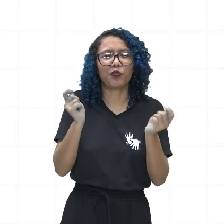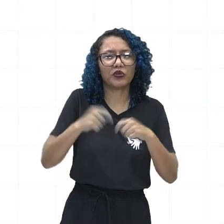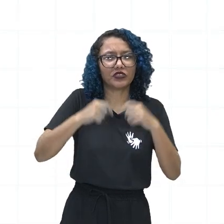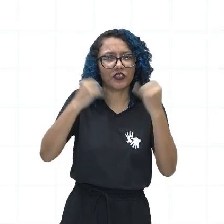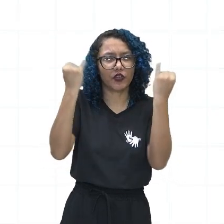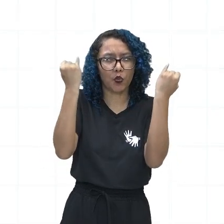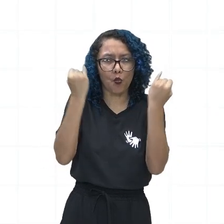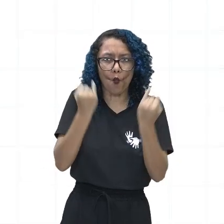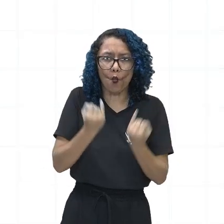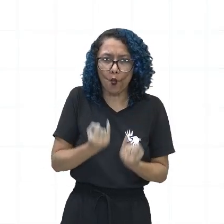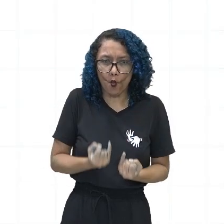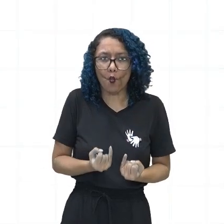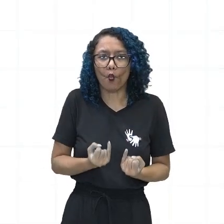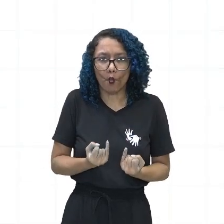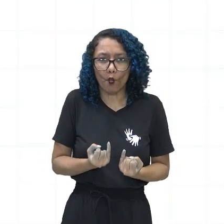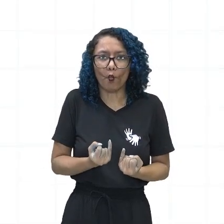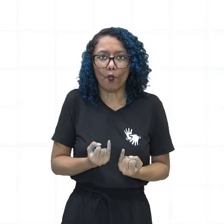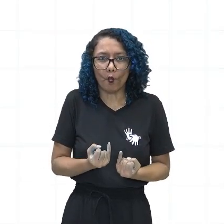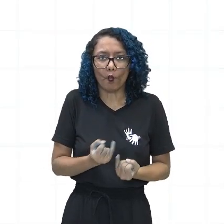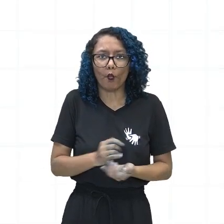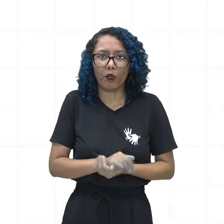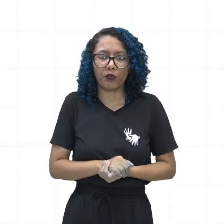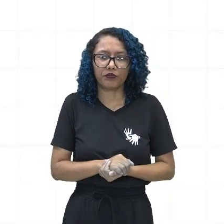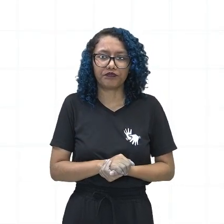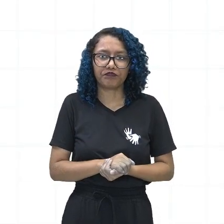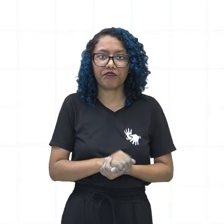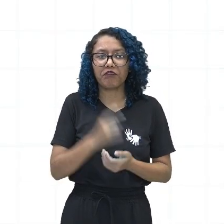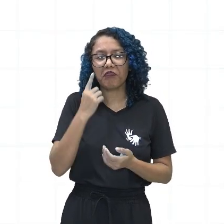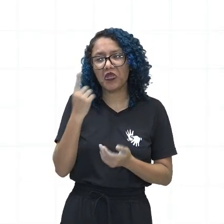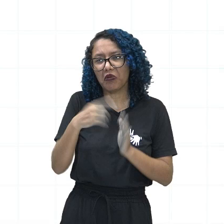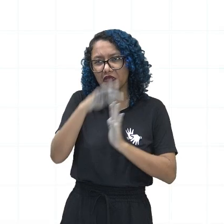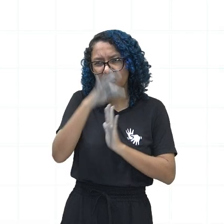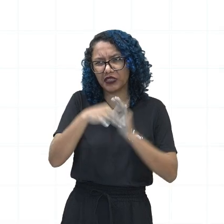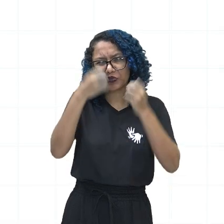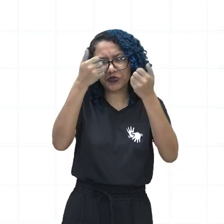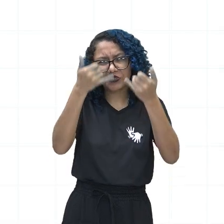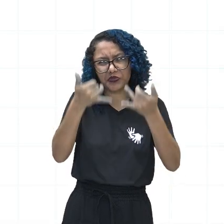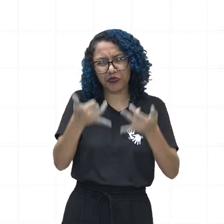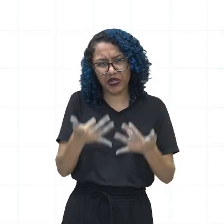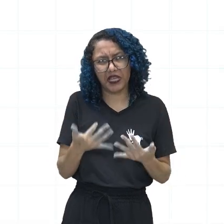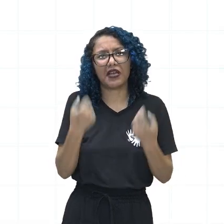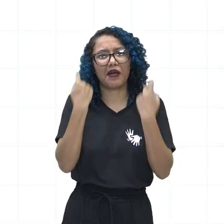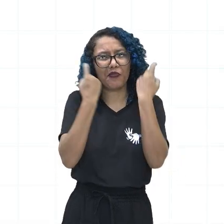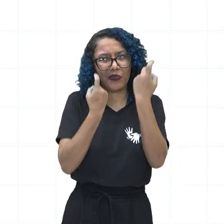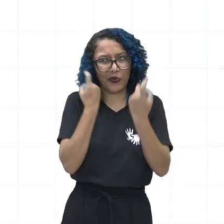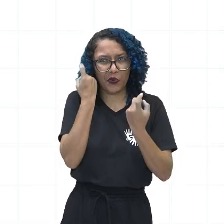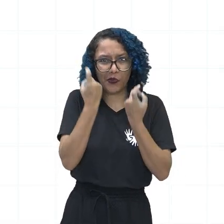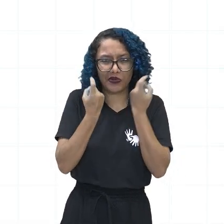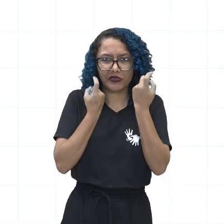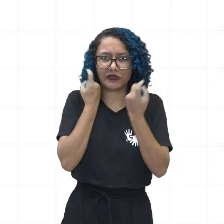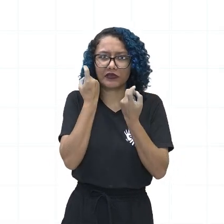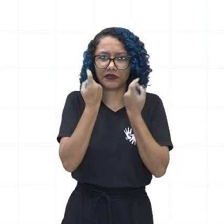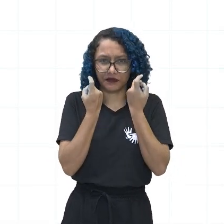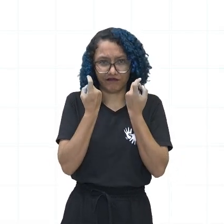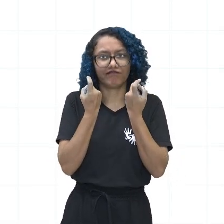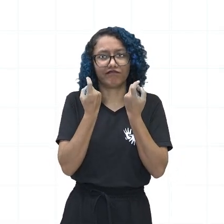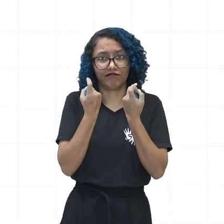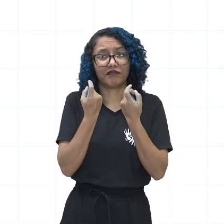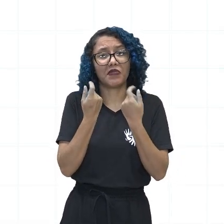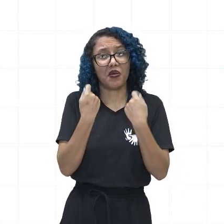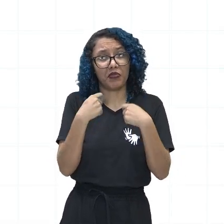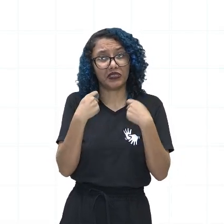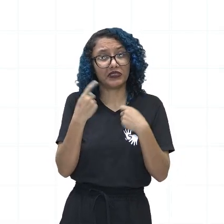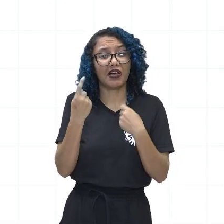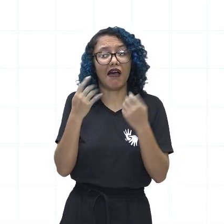texto corre falando sobre todas essas preocupações, e essa preocupação precisa ser sua e minha, para que a